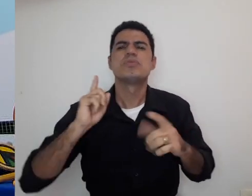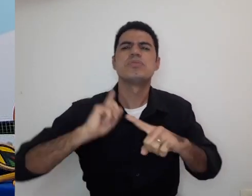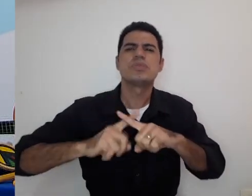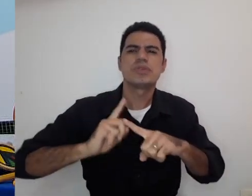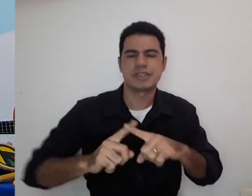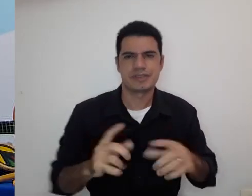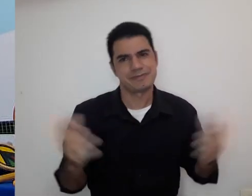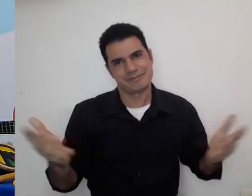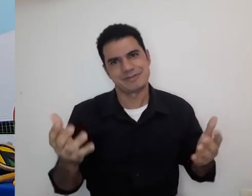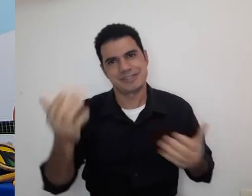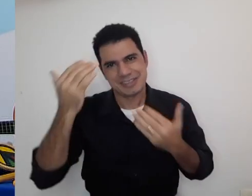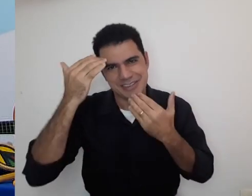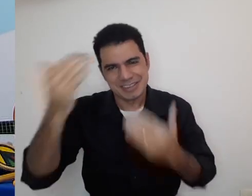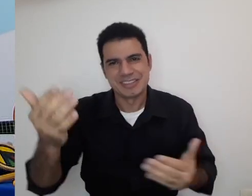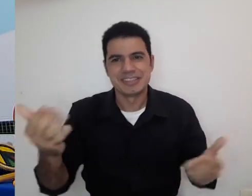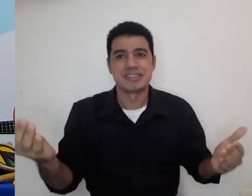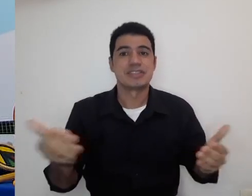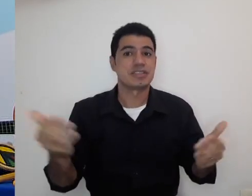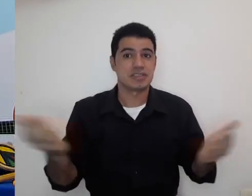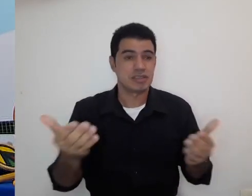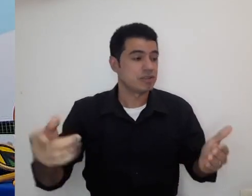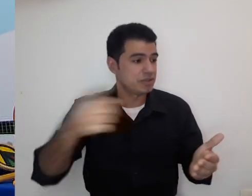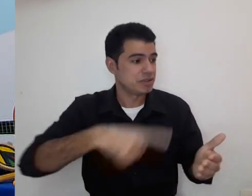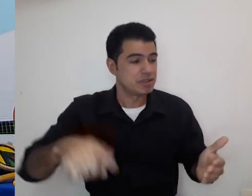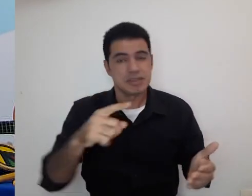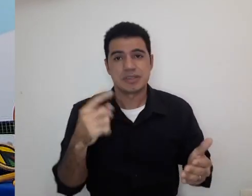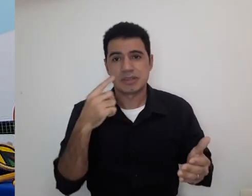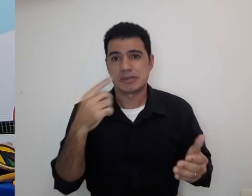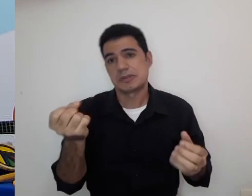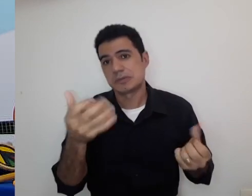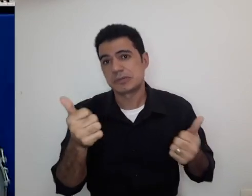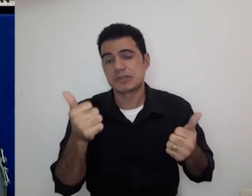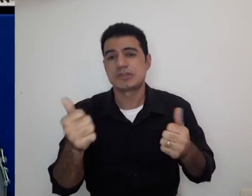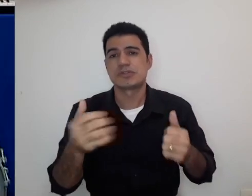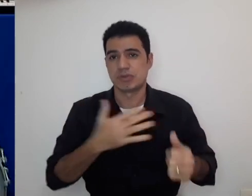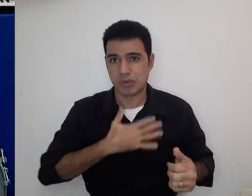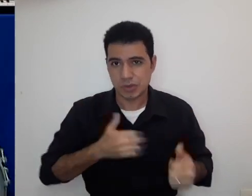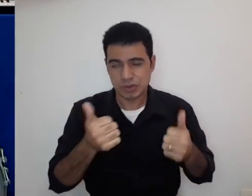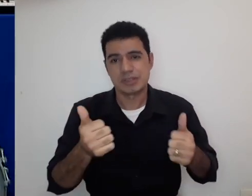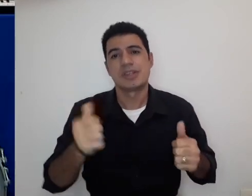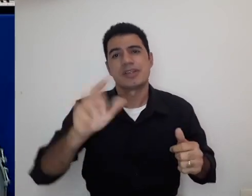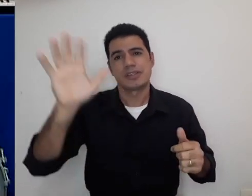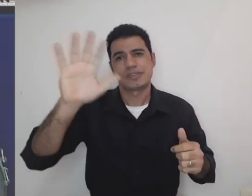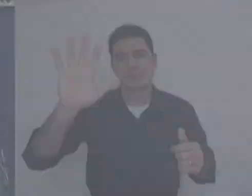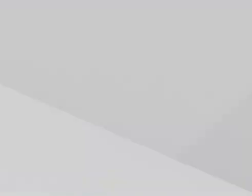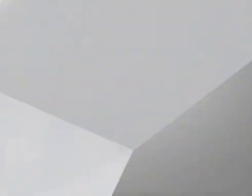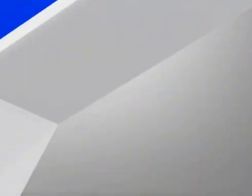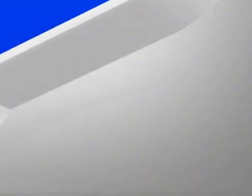Espero que vocês tenham gostado. Nos veremos em breve. E até mais.